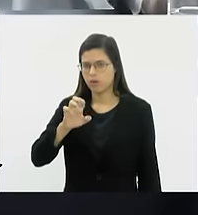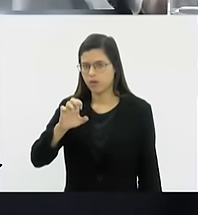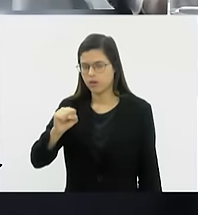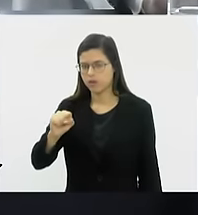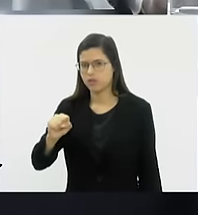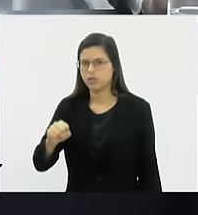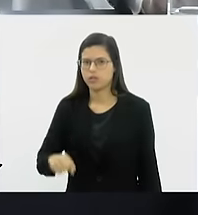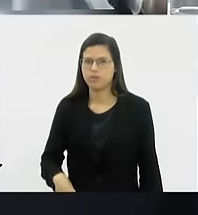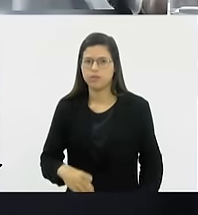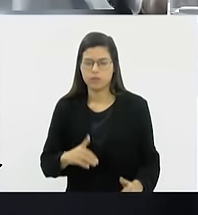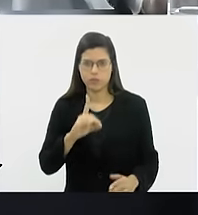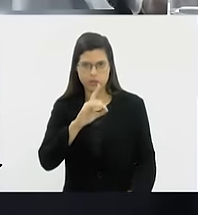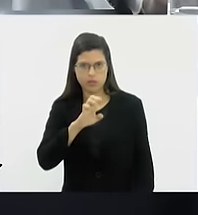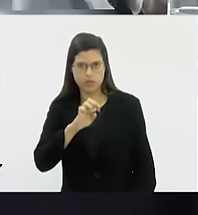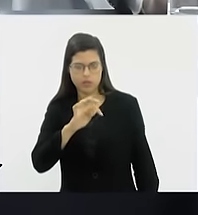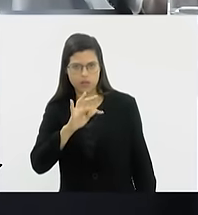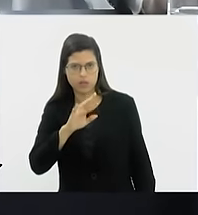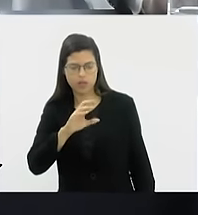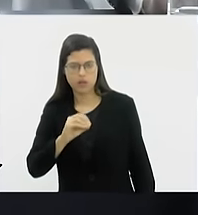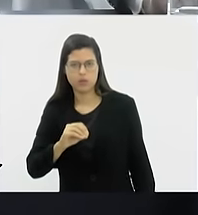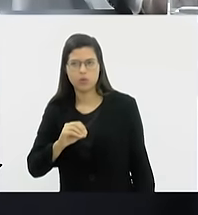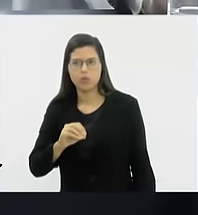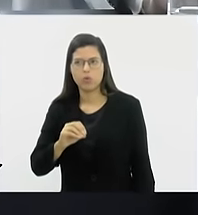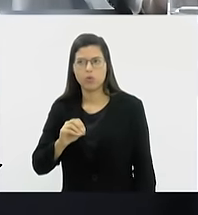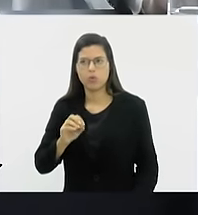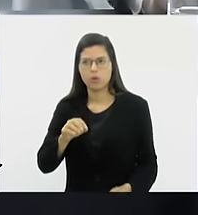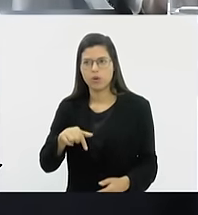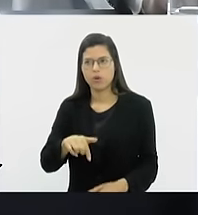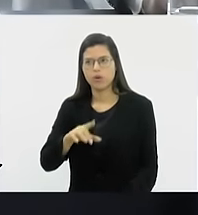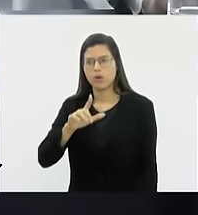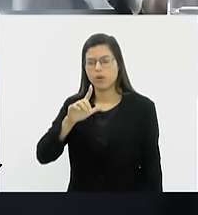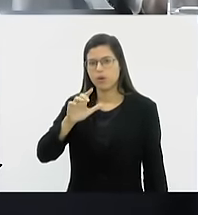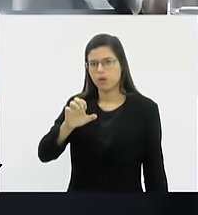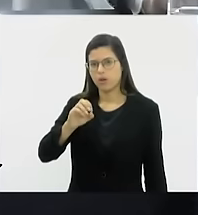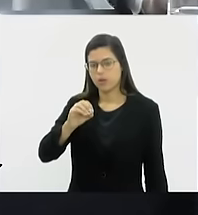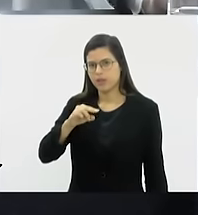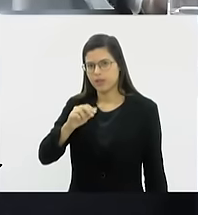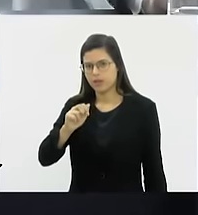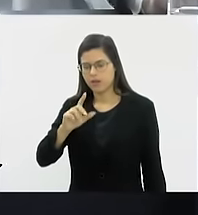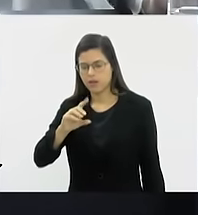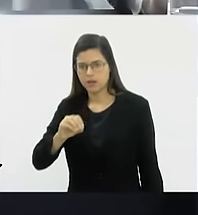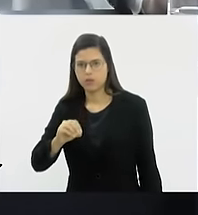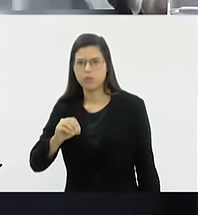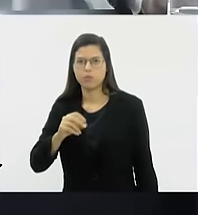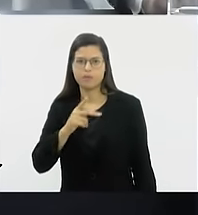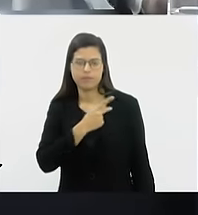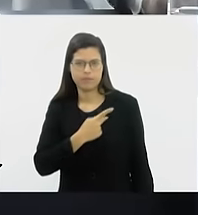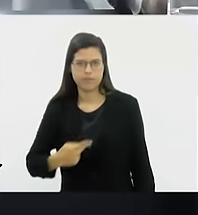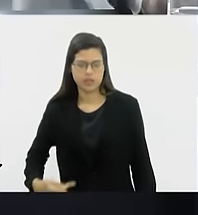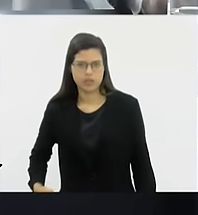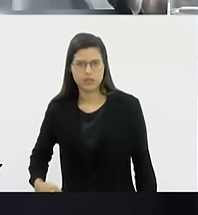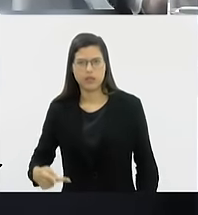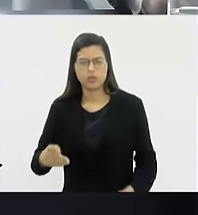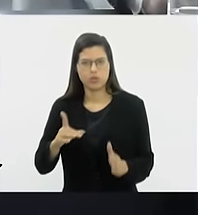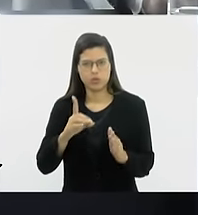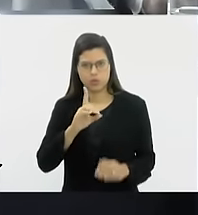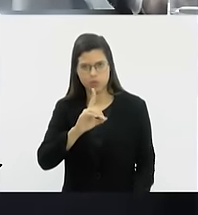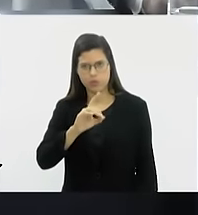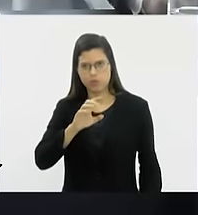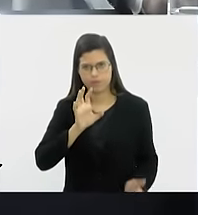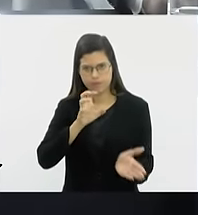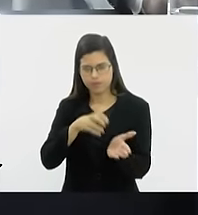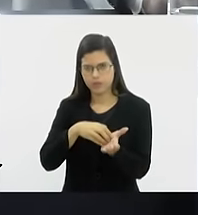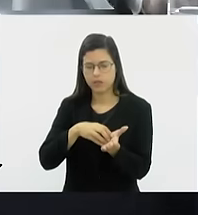DETRO, Leonardo, senhor Leonardo de Lima Matias, presidente do DETRO, seja bem-vindo. Danilo